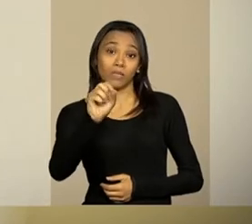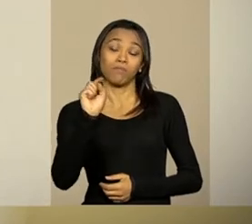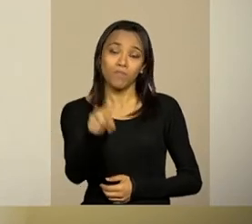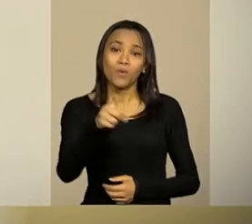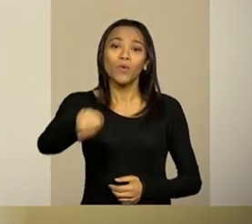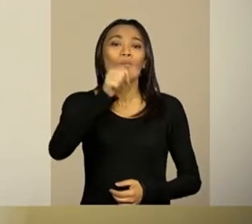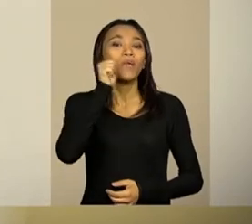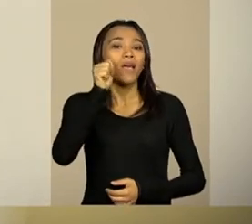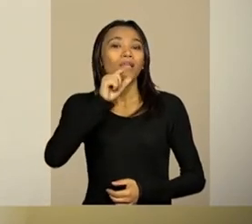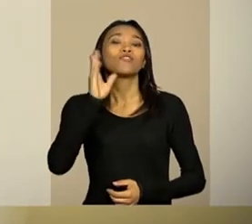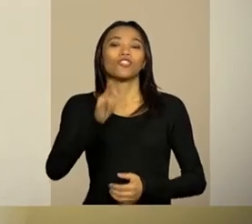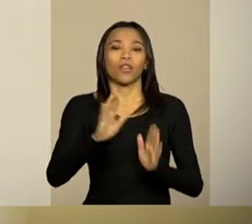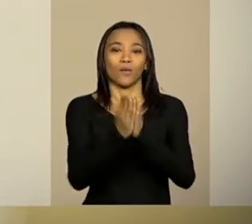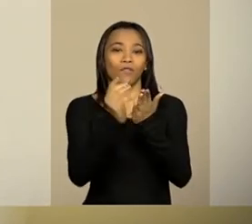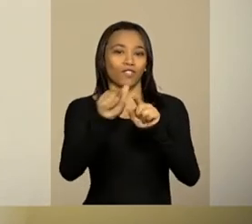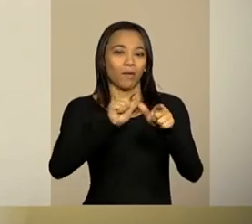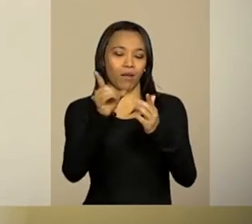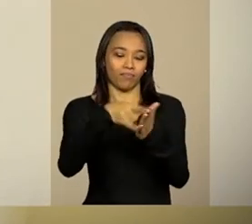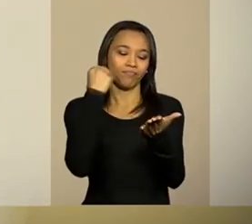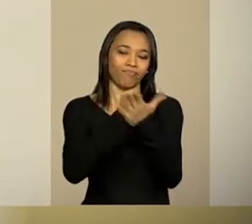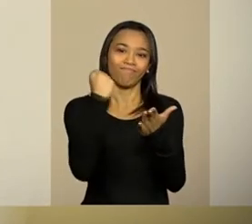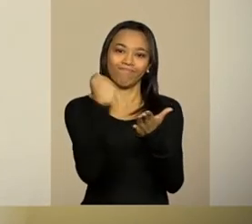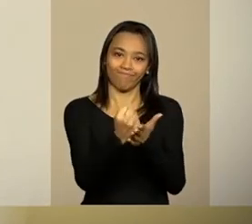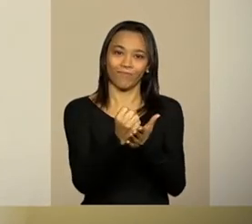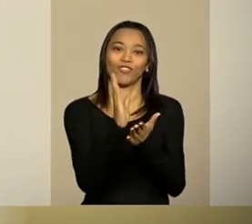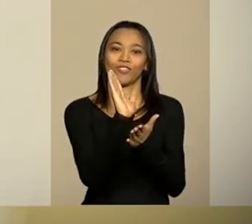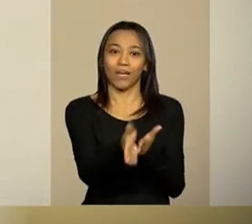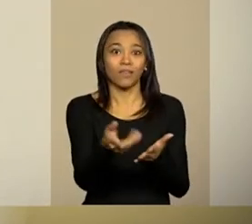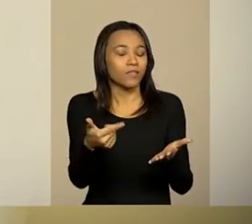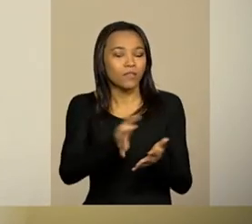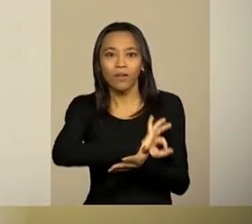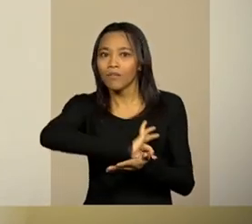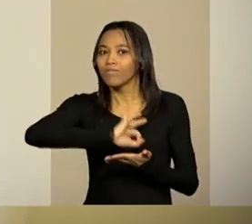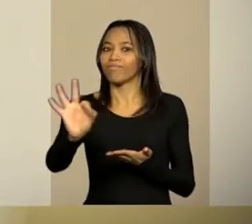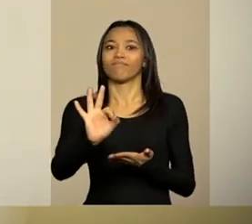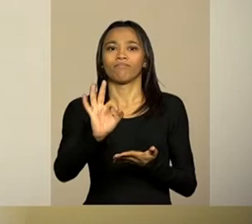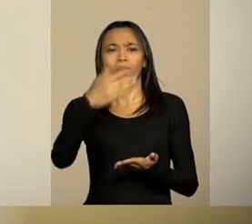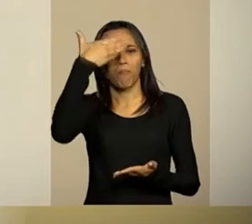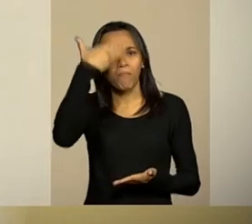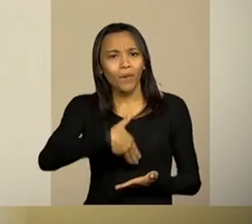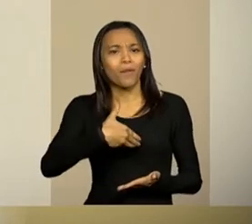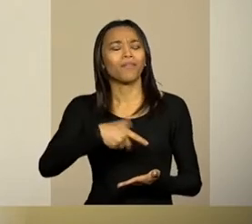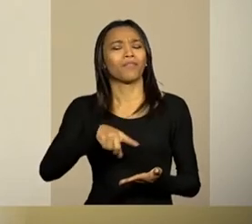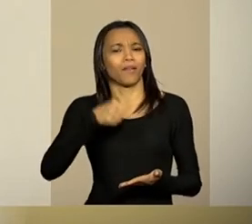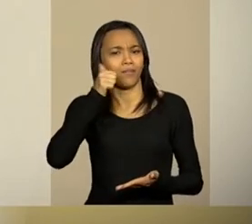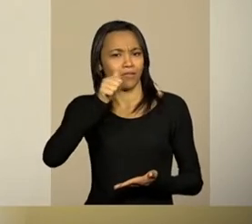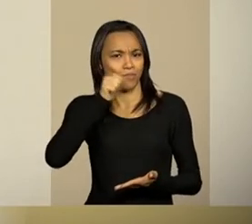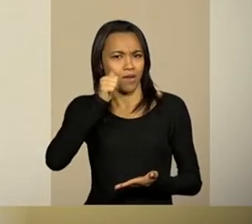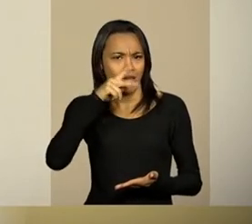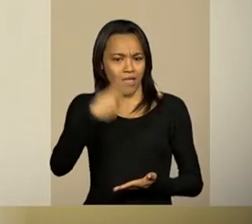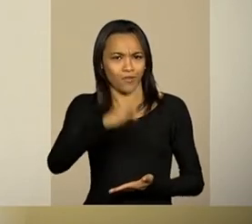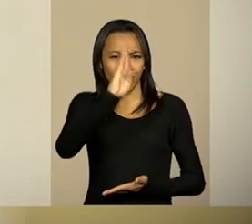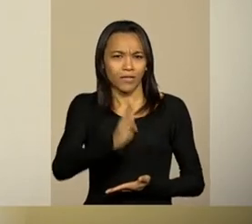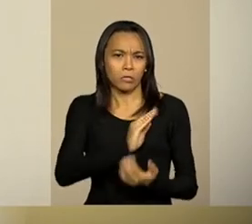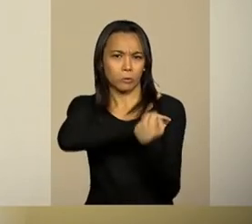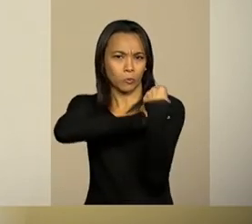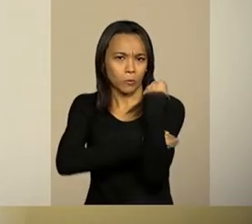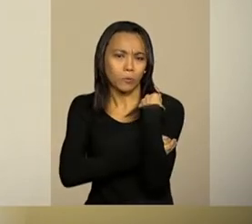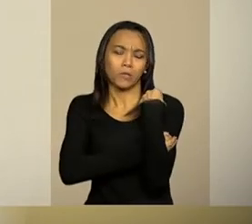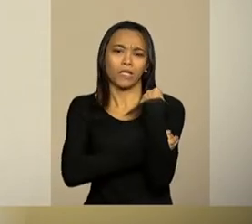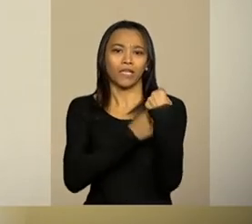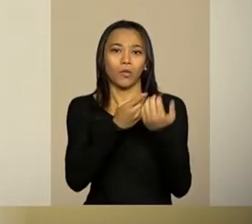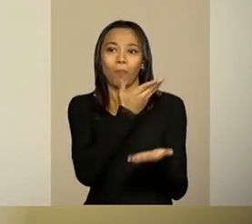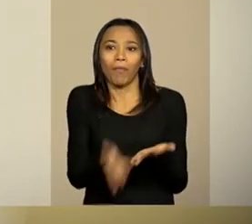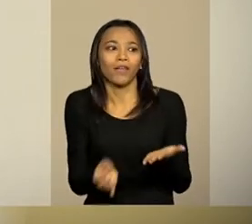que tiveram suas carteiras assinadas e isso Luciano é Fantástico mostra a força das mulheres brasileiras que não